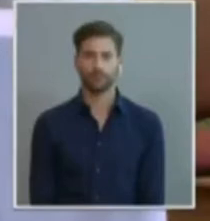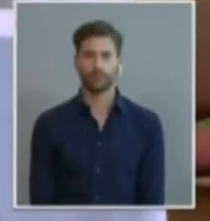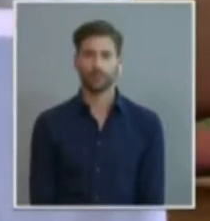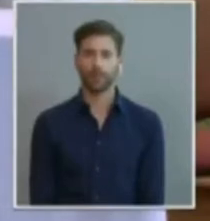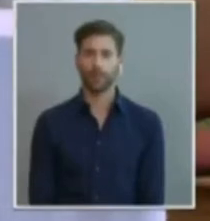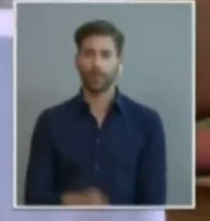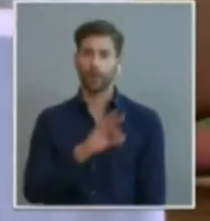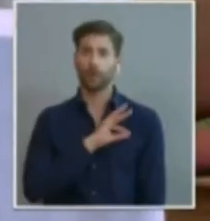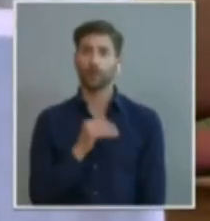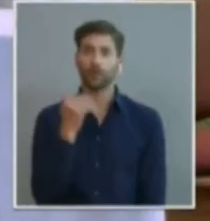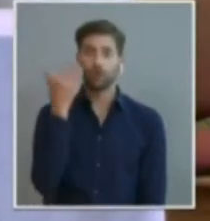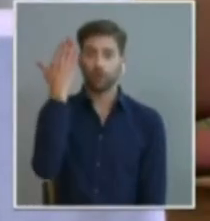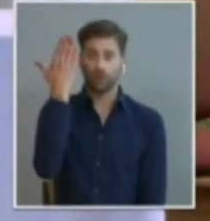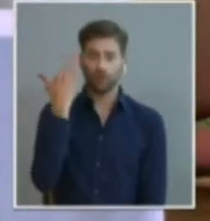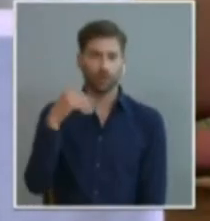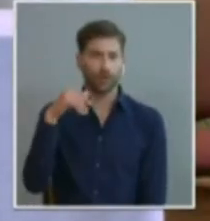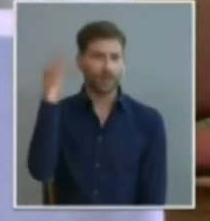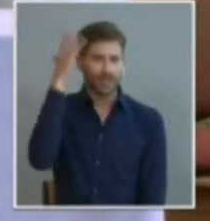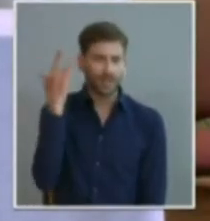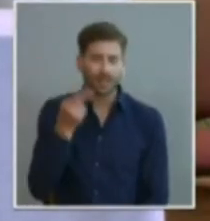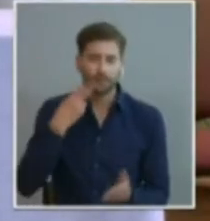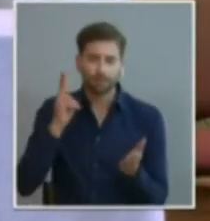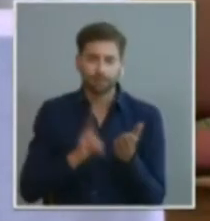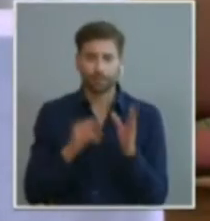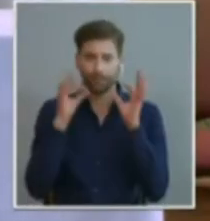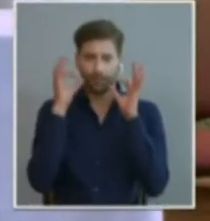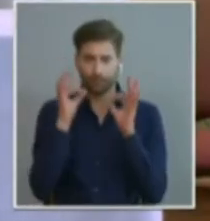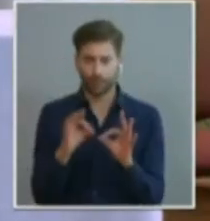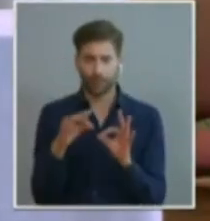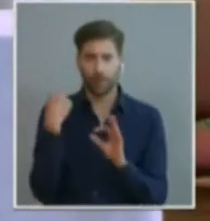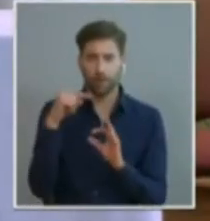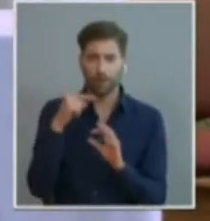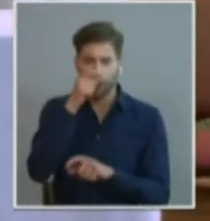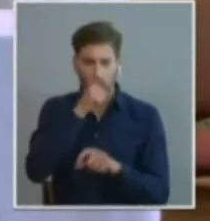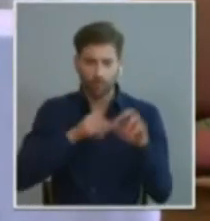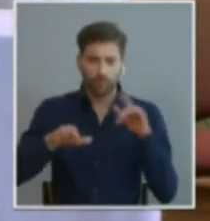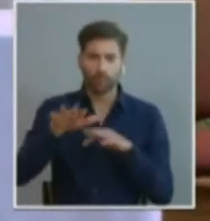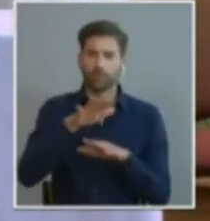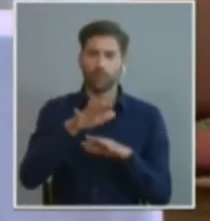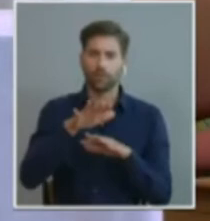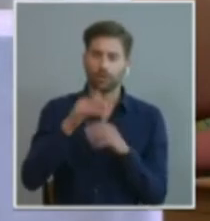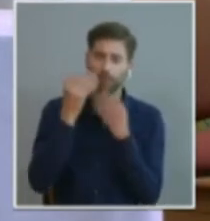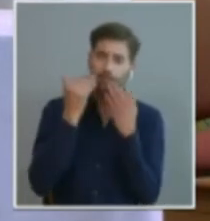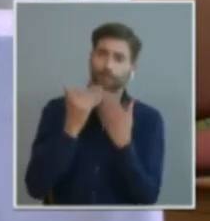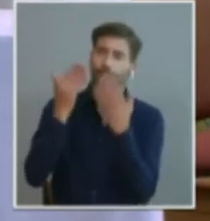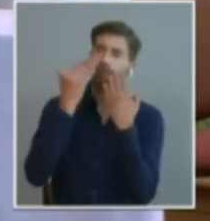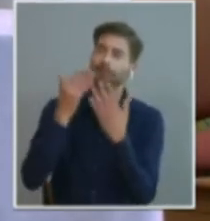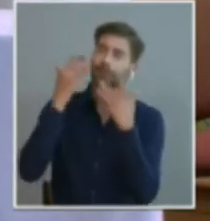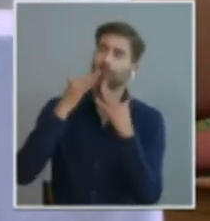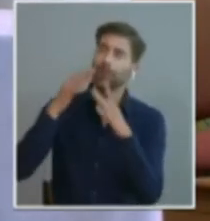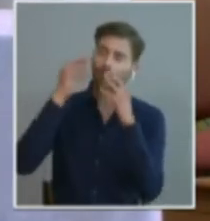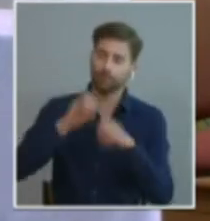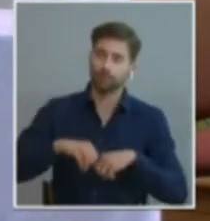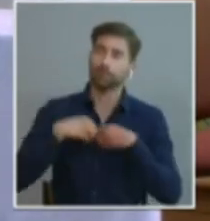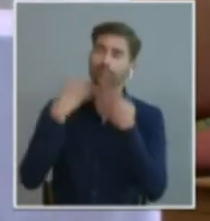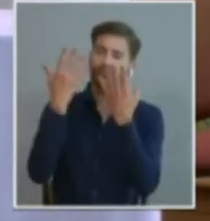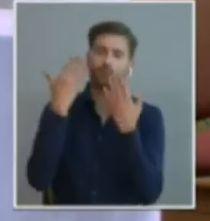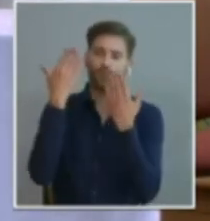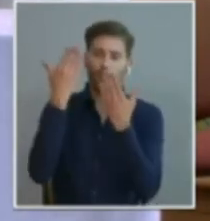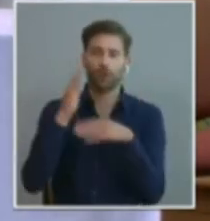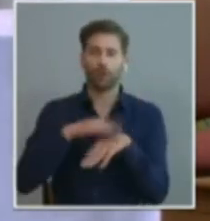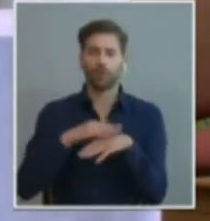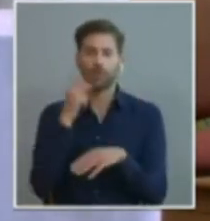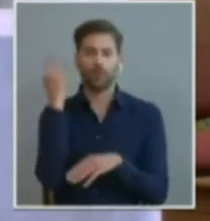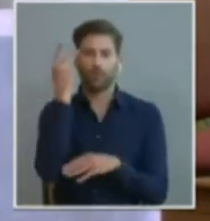Vós, Senhor, sois verdadeiramente santo, e todas as criaturas cantam os vossos louvores, porque dais a vida e